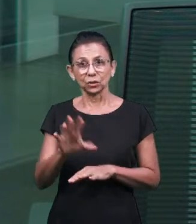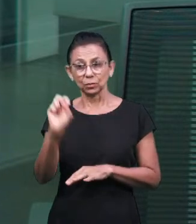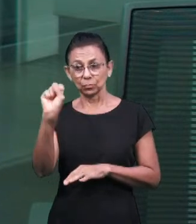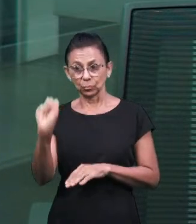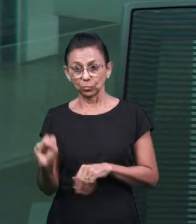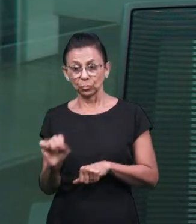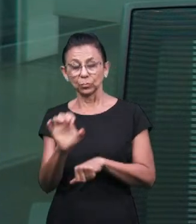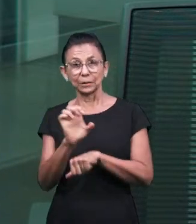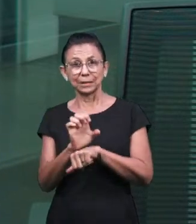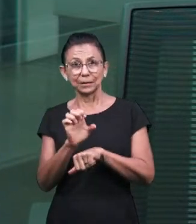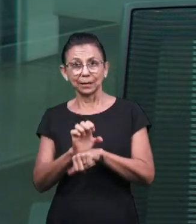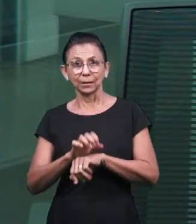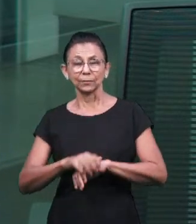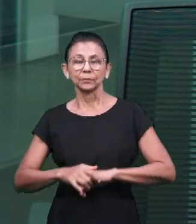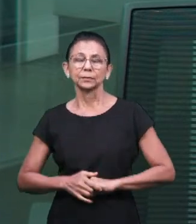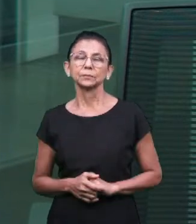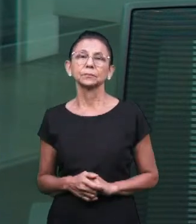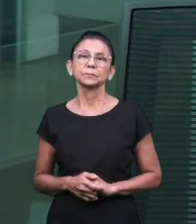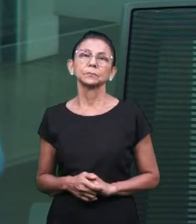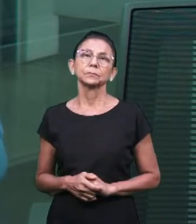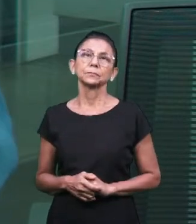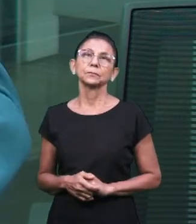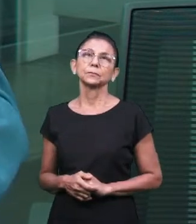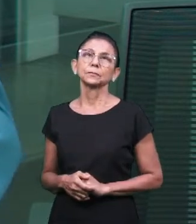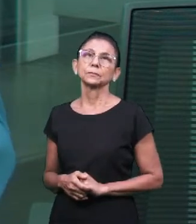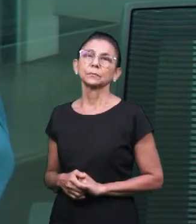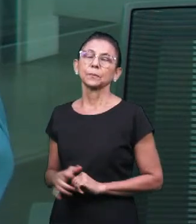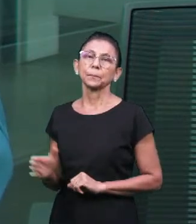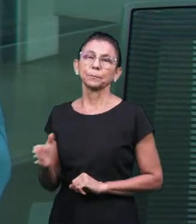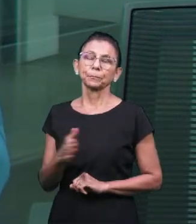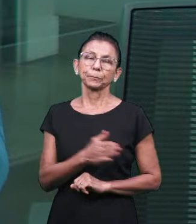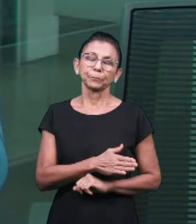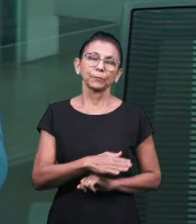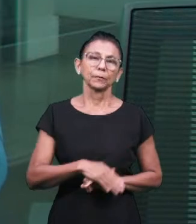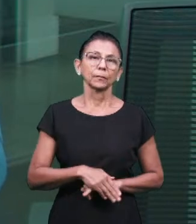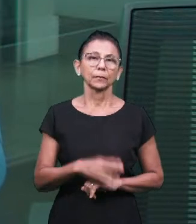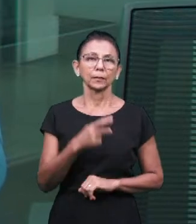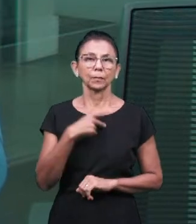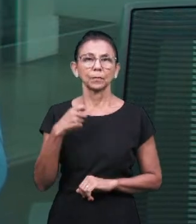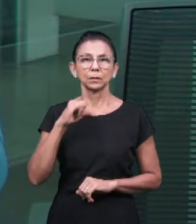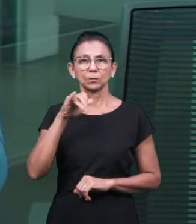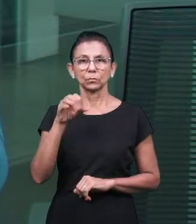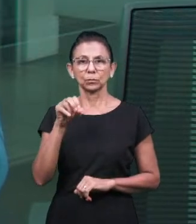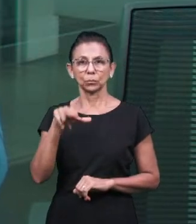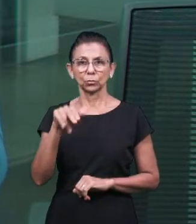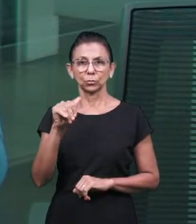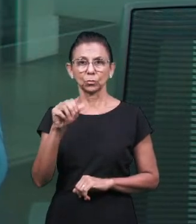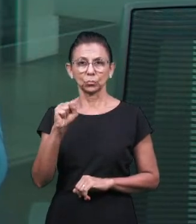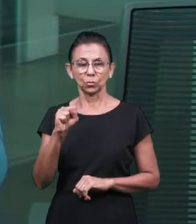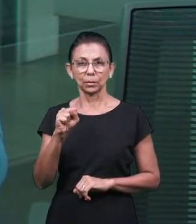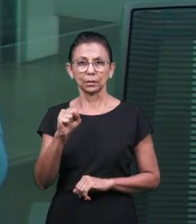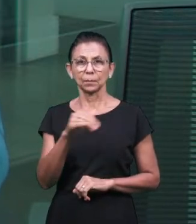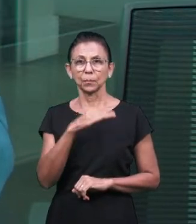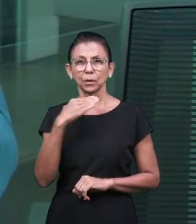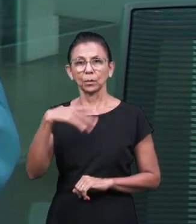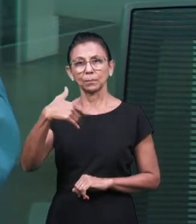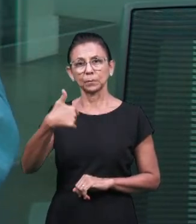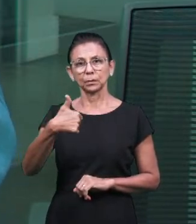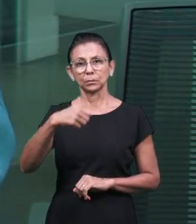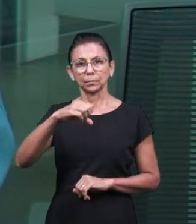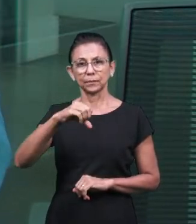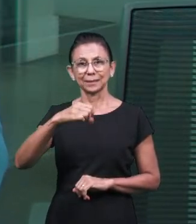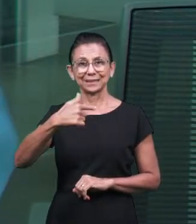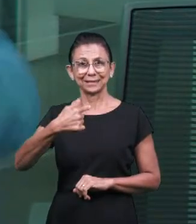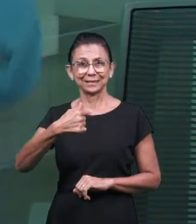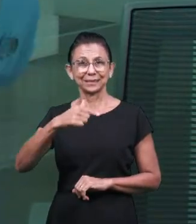porque quando Jonas... Assistido aqui por Vila Velha, né? Quando Jonas morreu em 1979, nós tínhamos só